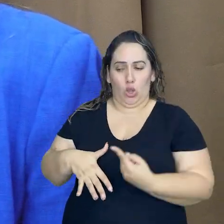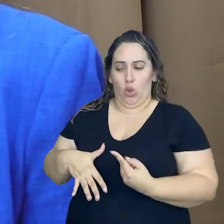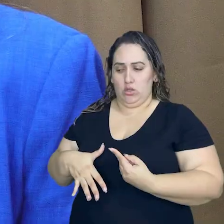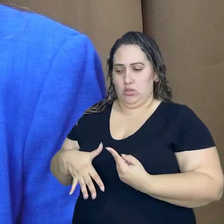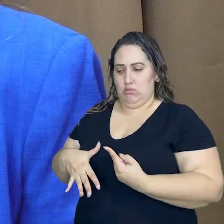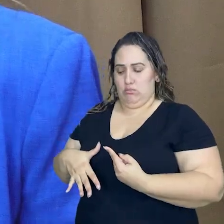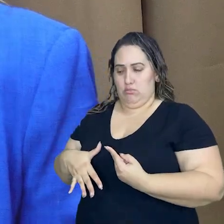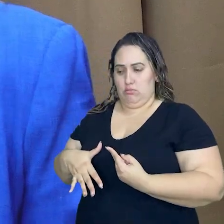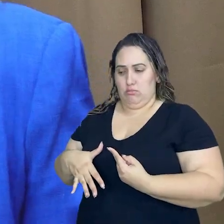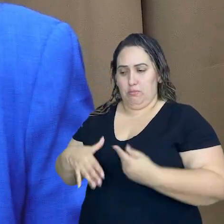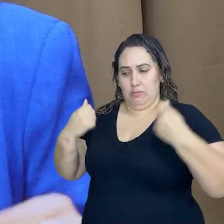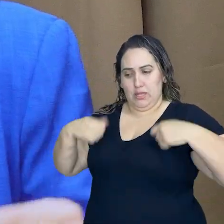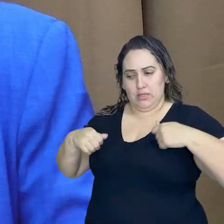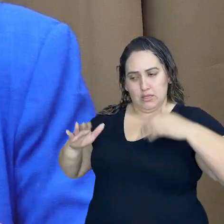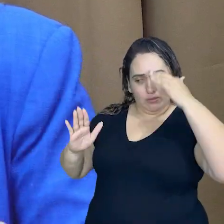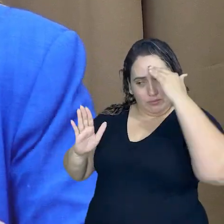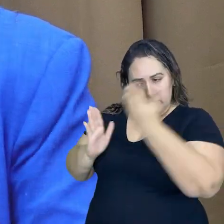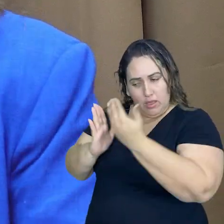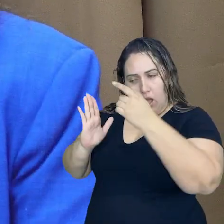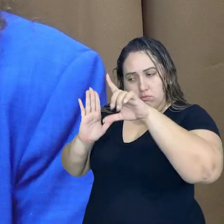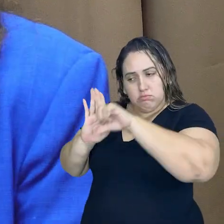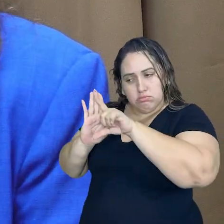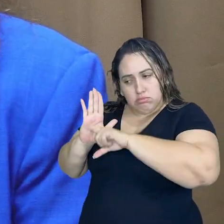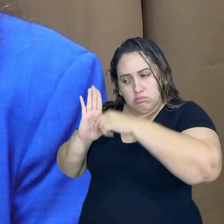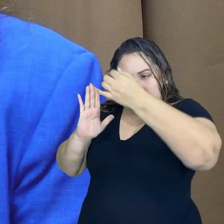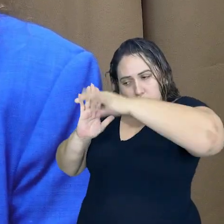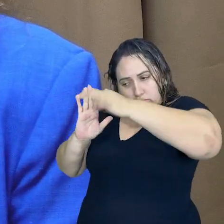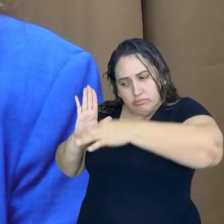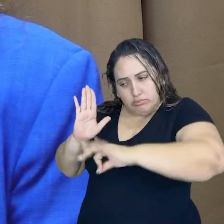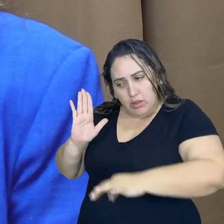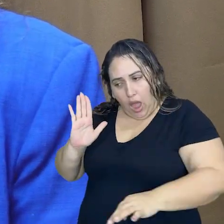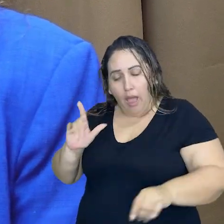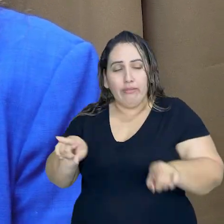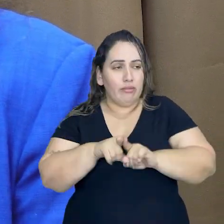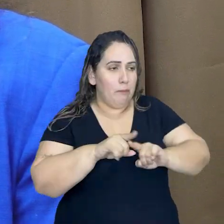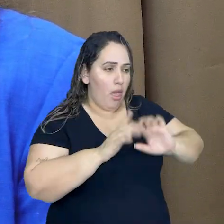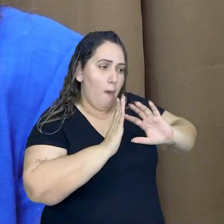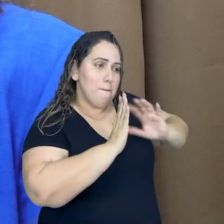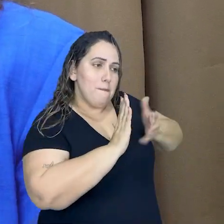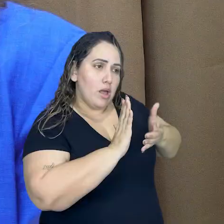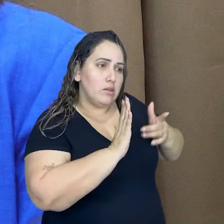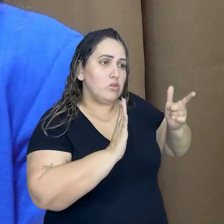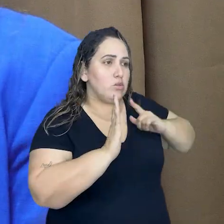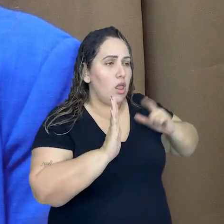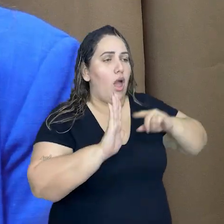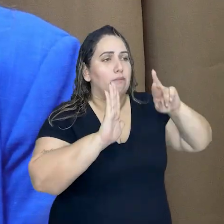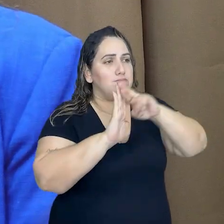para se eleger, né? Assim, isso vai ser definido pelo partido, né? Assim,